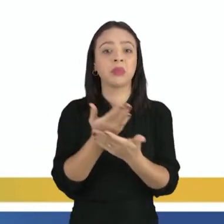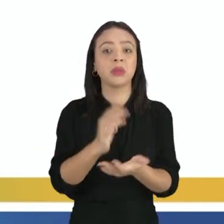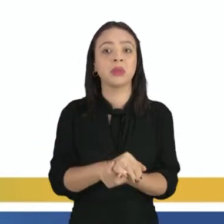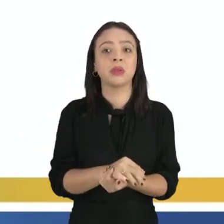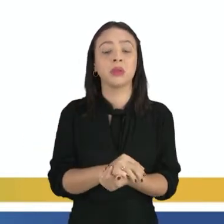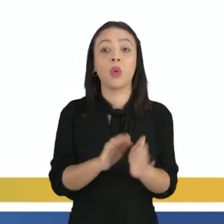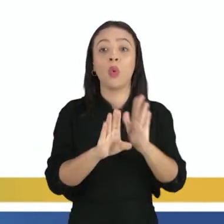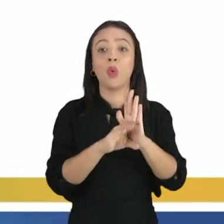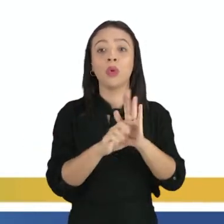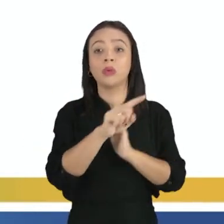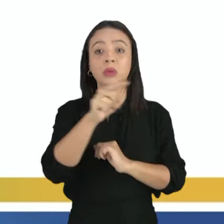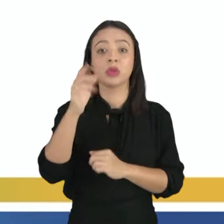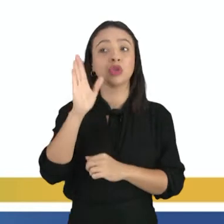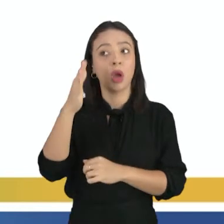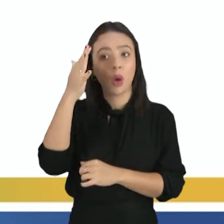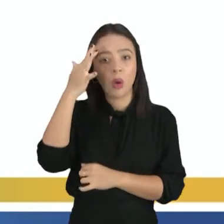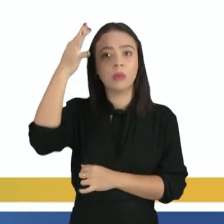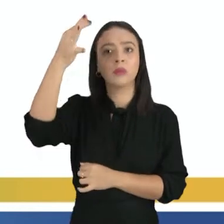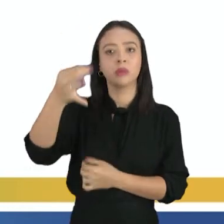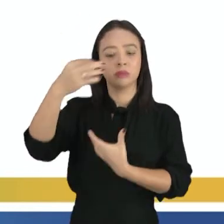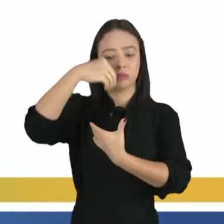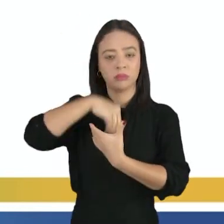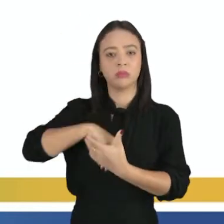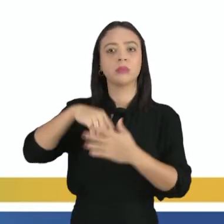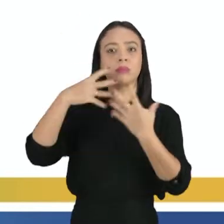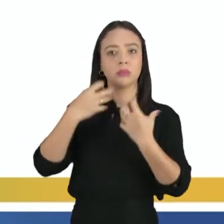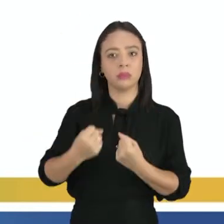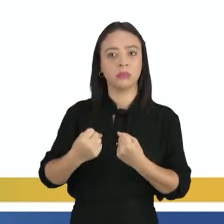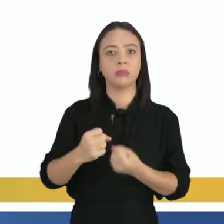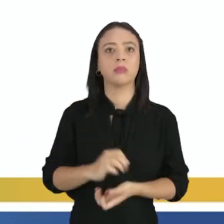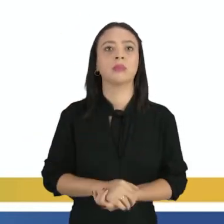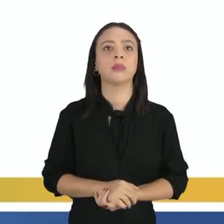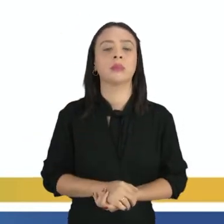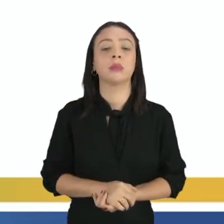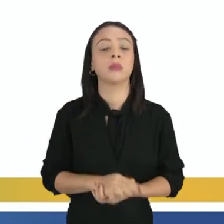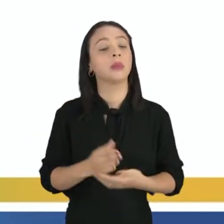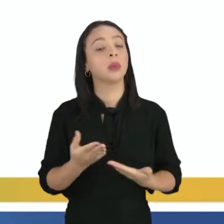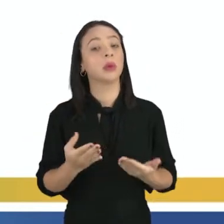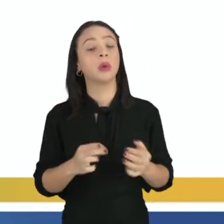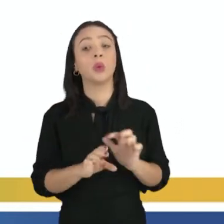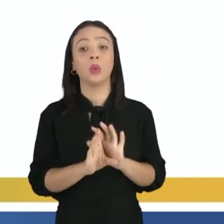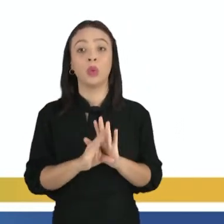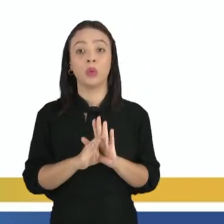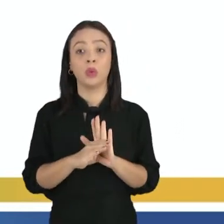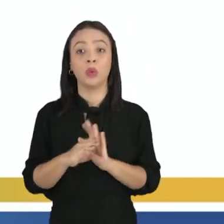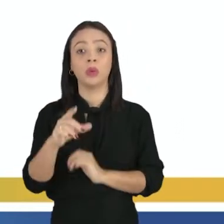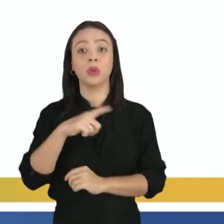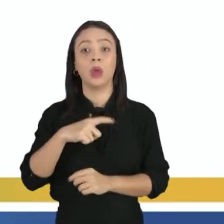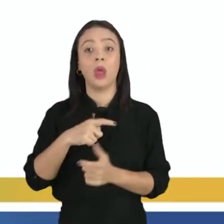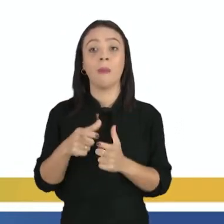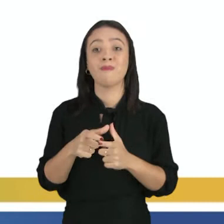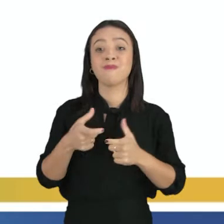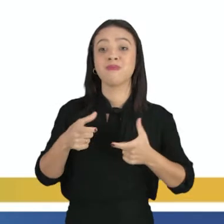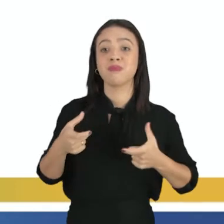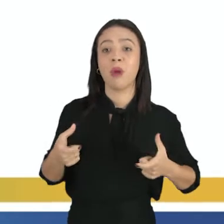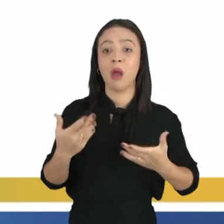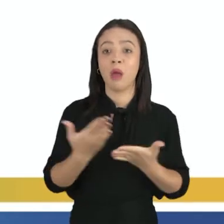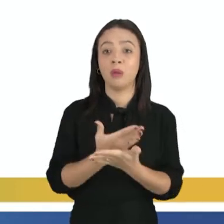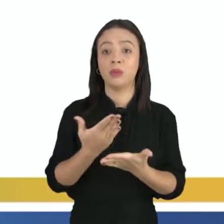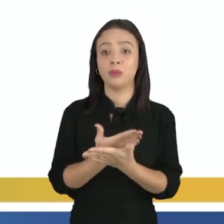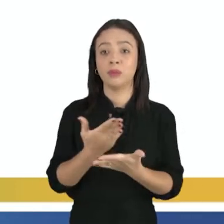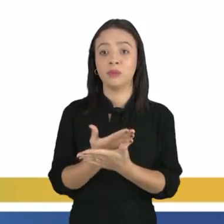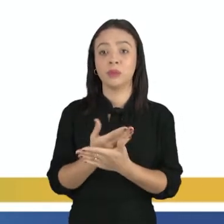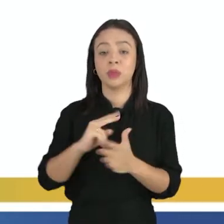coisa que você internalizou ali, você guardou para você. E a definição que tem na maioria dos livros